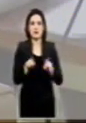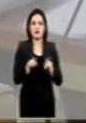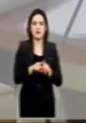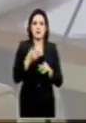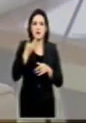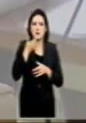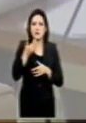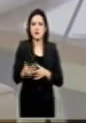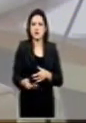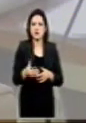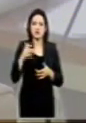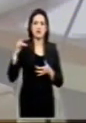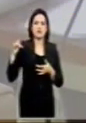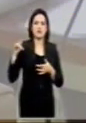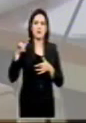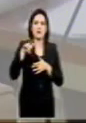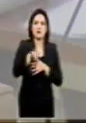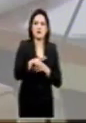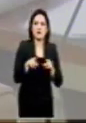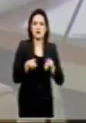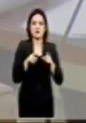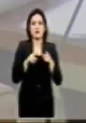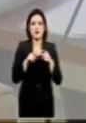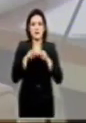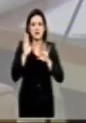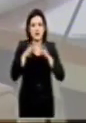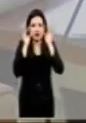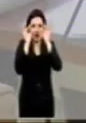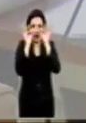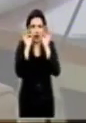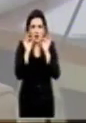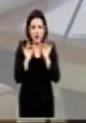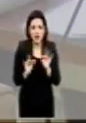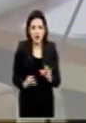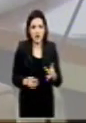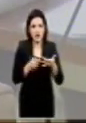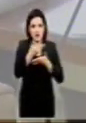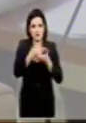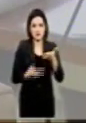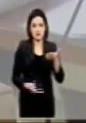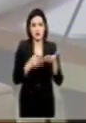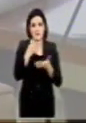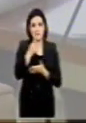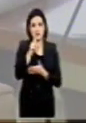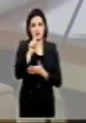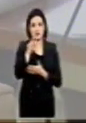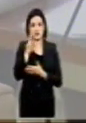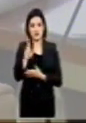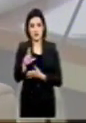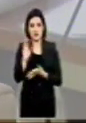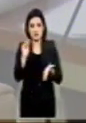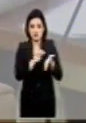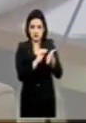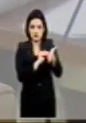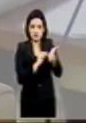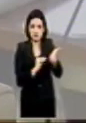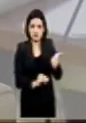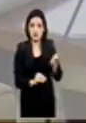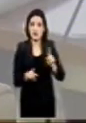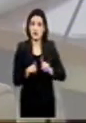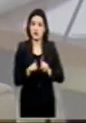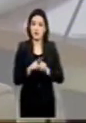viagens, conforme minuciosamente descrito pela Procuradoria-Geral da República. Os elementos